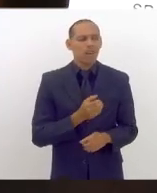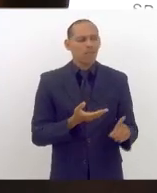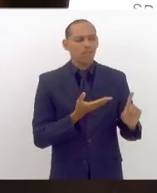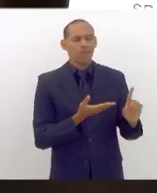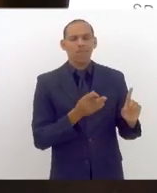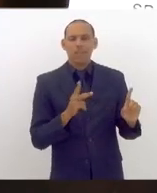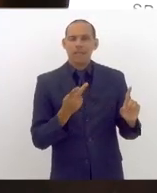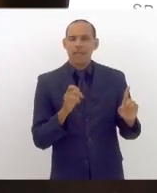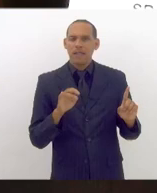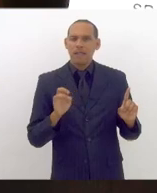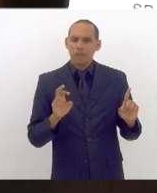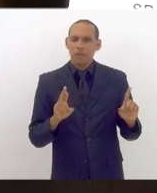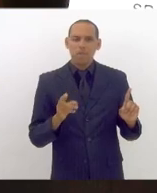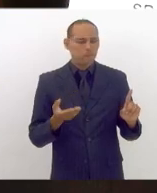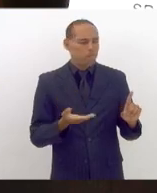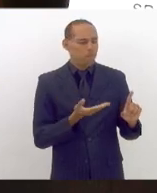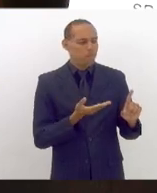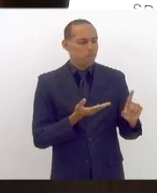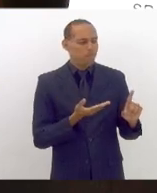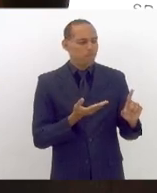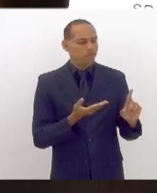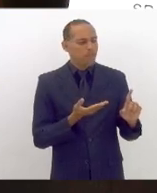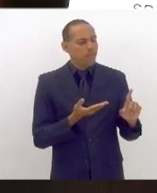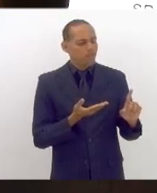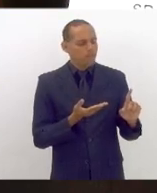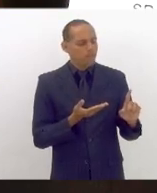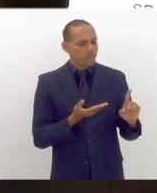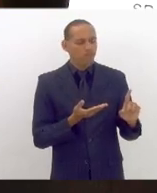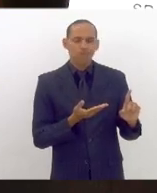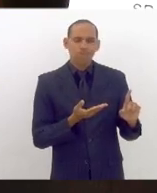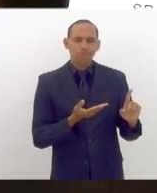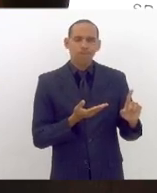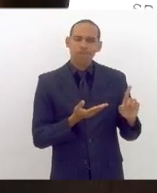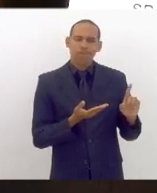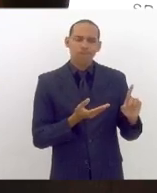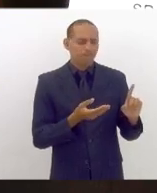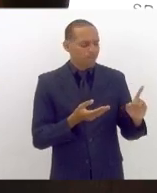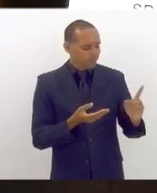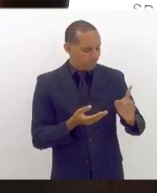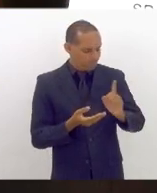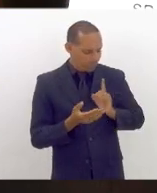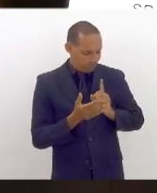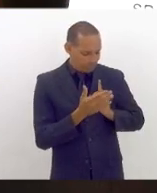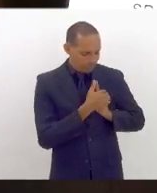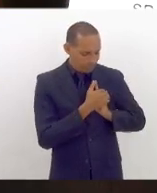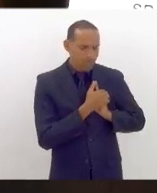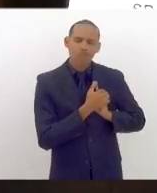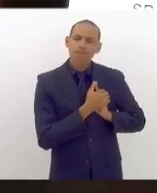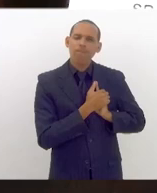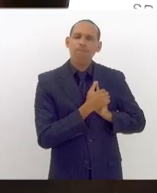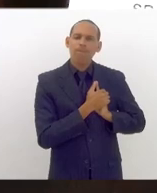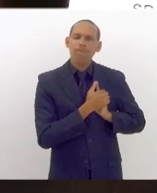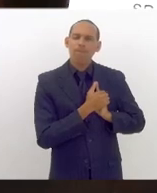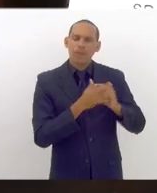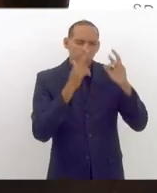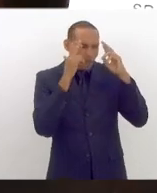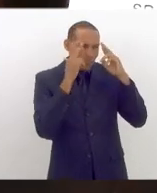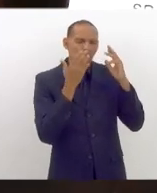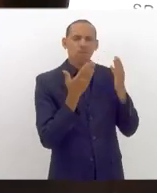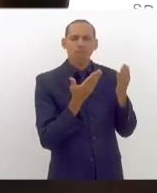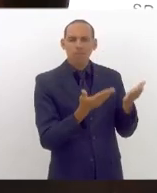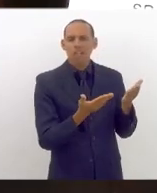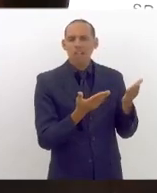Heitor é uma pessoa que eu guardo assim né dentro do meu coração e que eu tenho muito respeito Tenho muito carinho